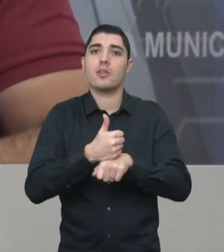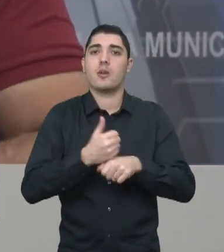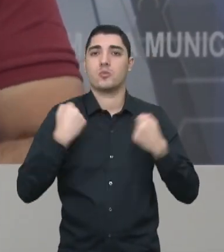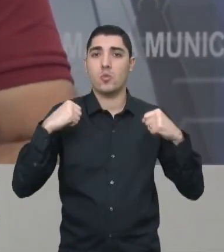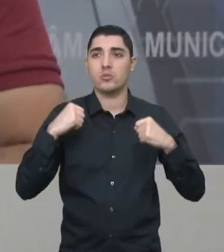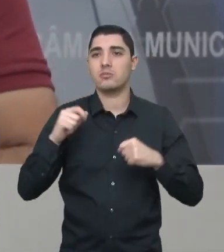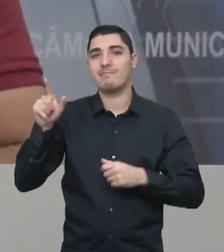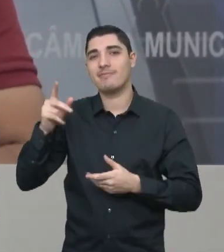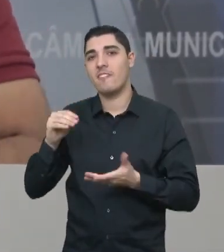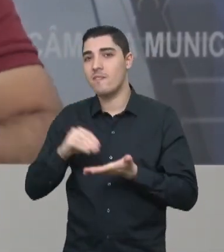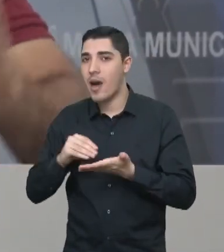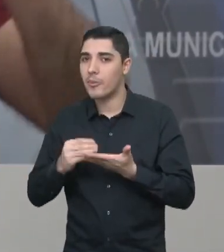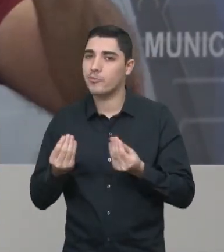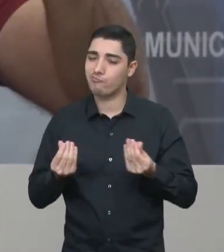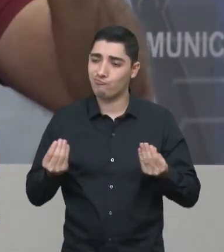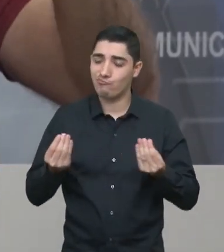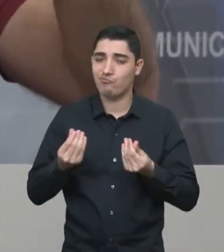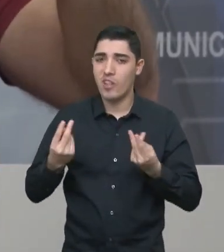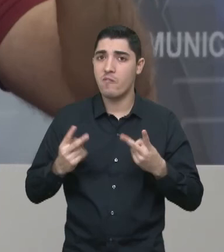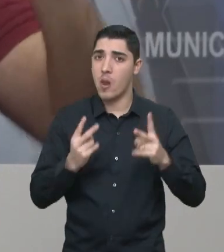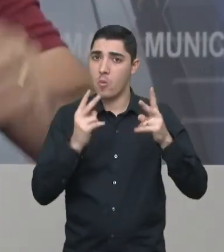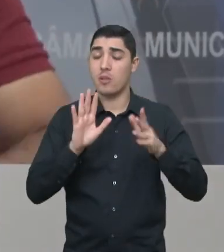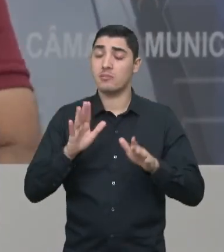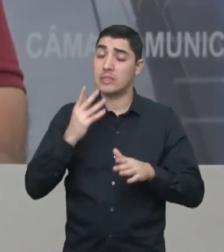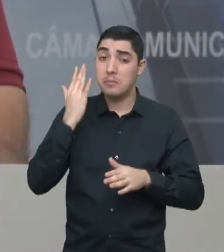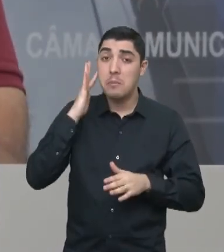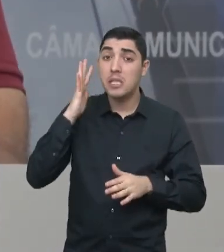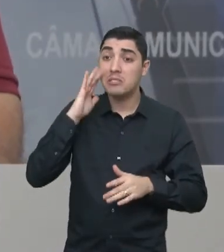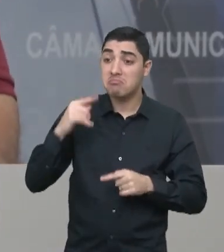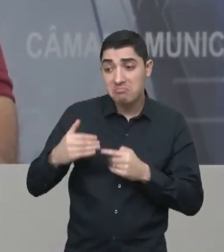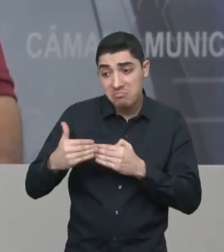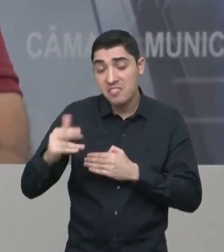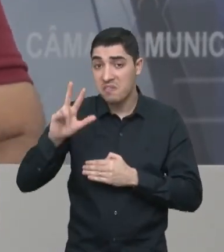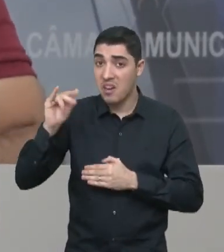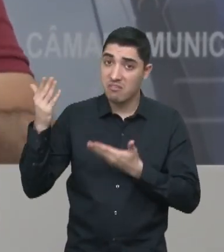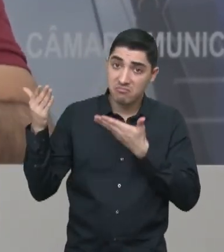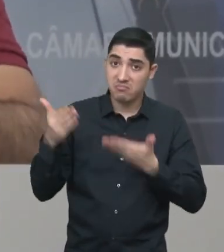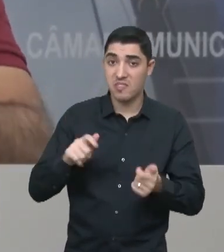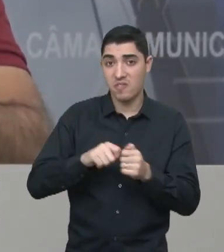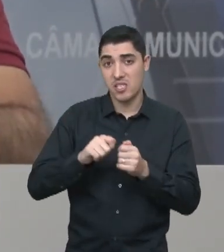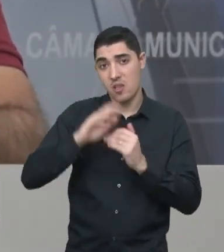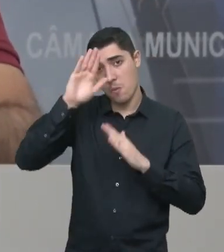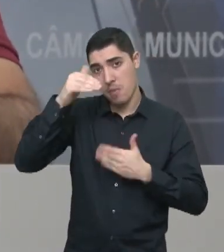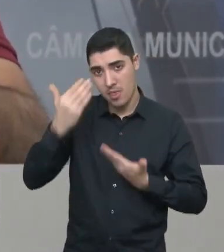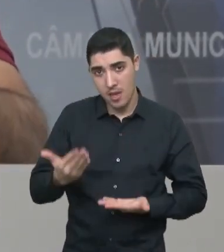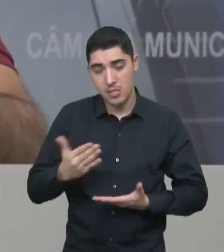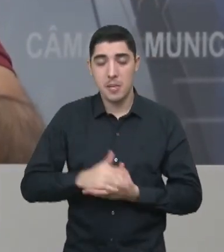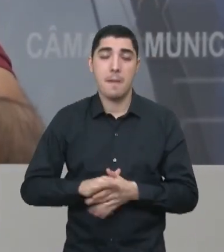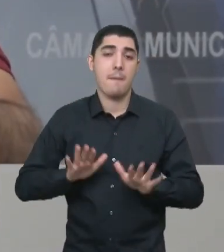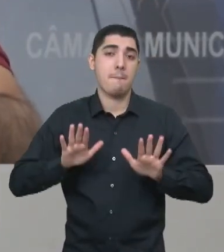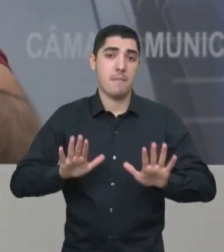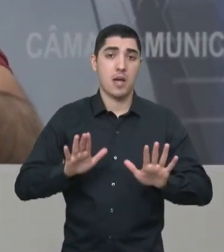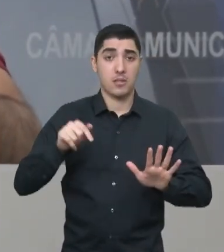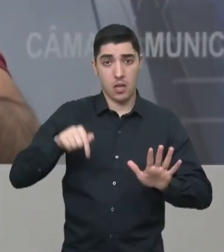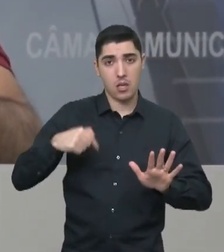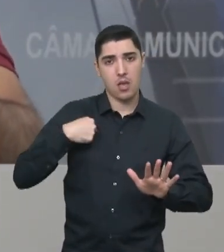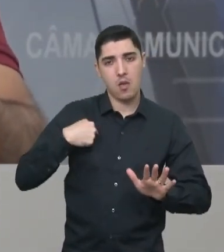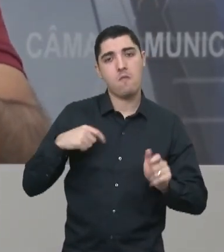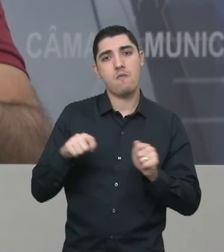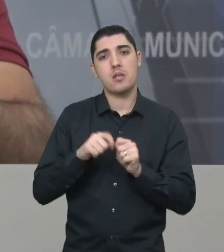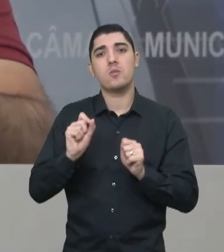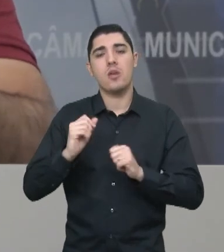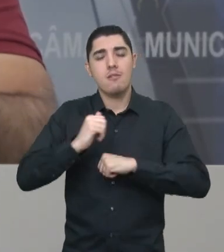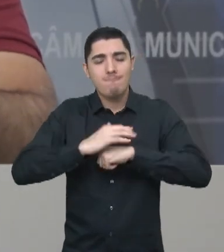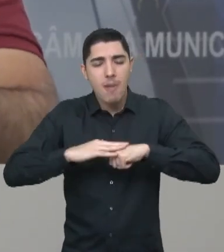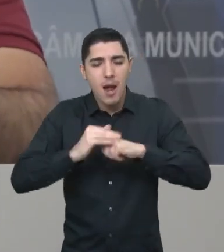pouco a desejar nos anos. Quem sabe aparece aí para fazer as suas homenagens aí. Mas aqui vai o meu carinho